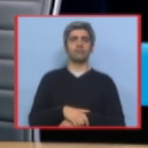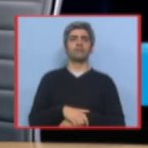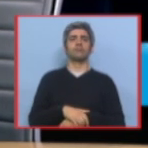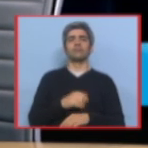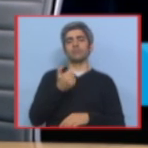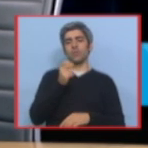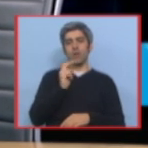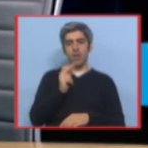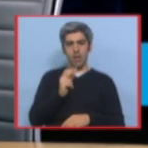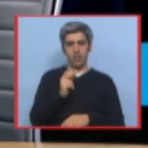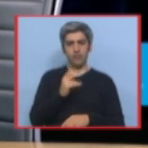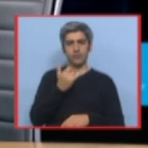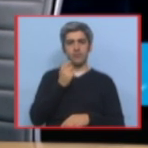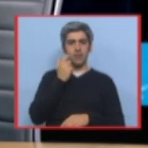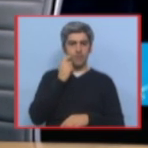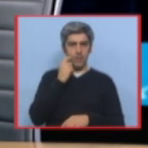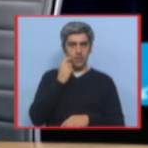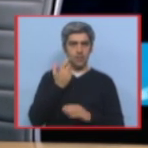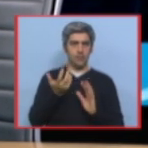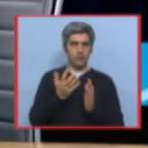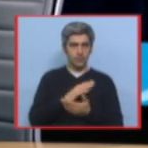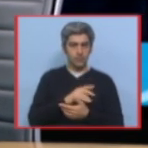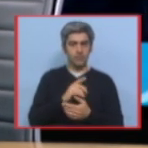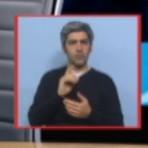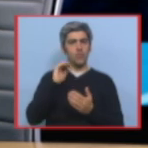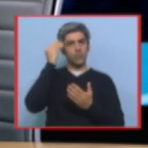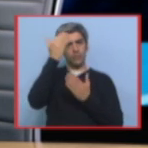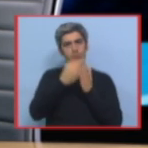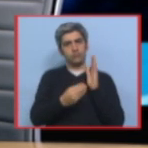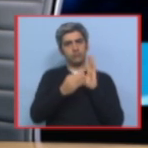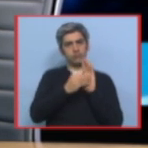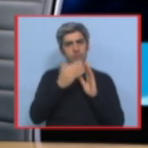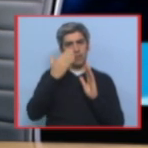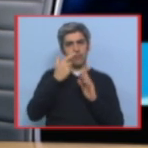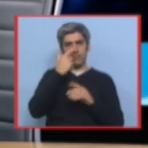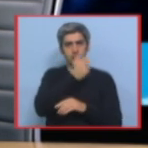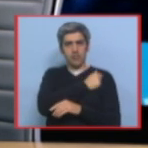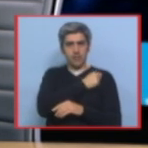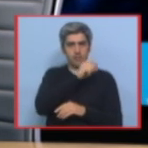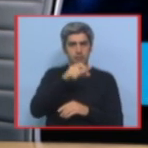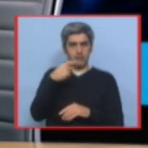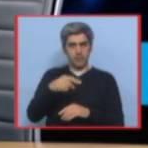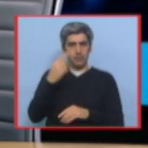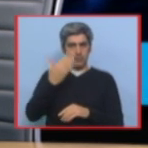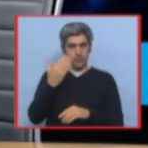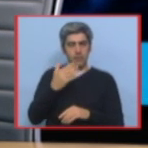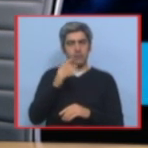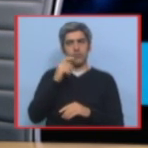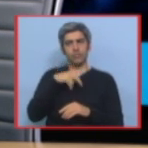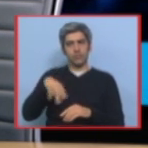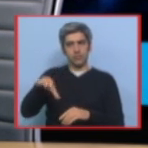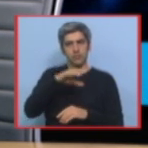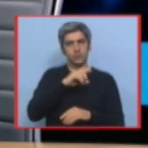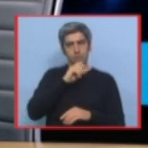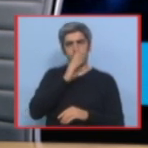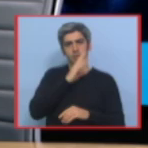são 50 anos do 25 de Abril, foi consagrado na Constituição o direito à habitação e os portugueses têm de ter esse direito